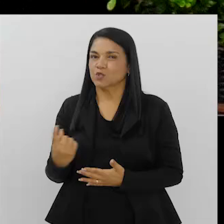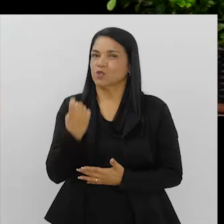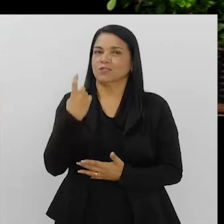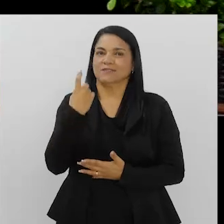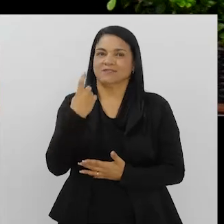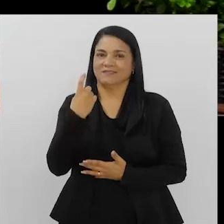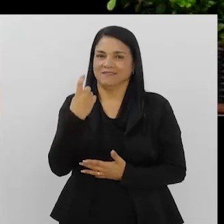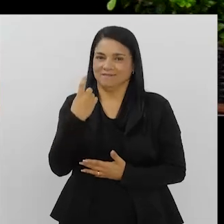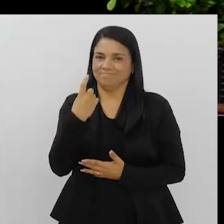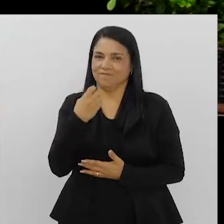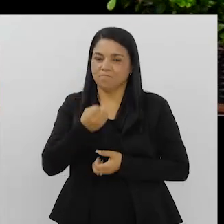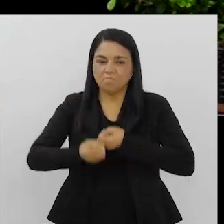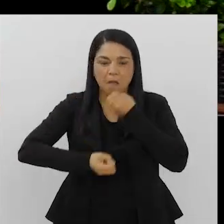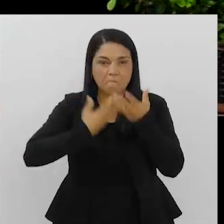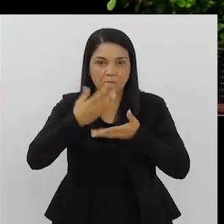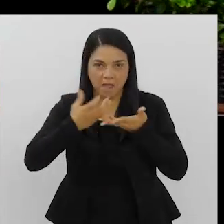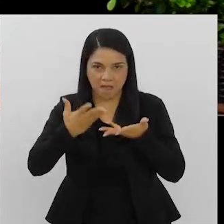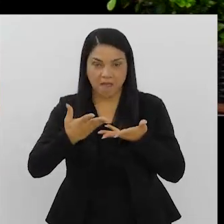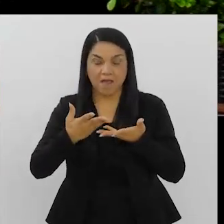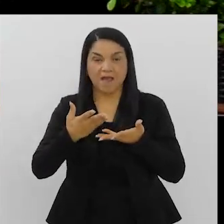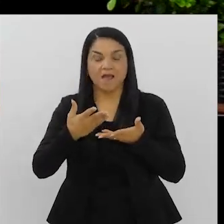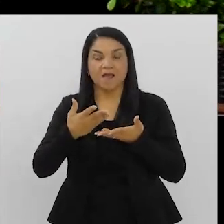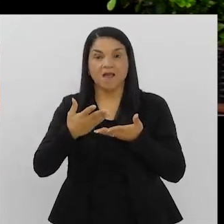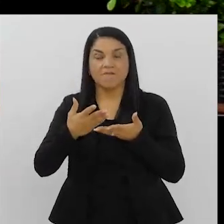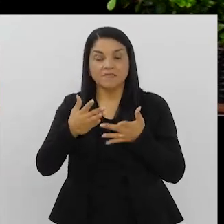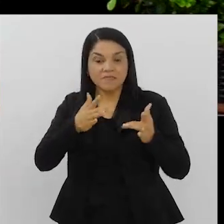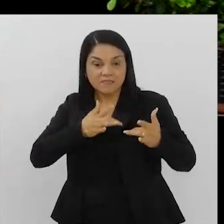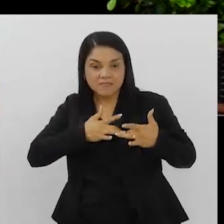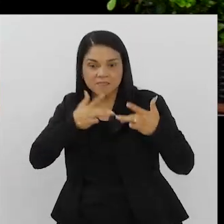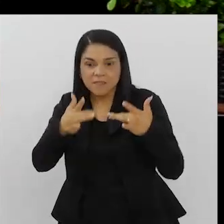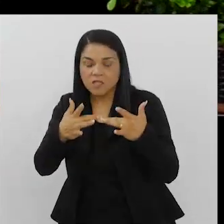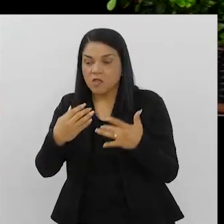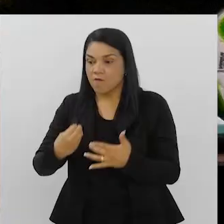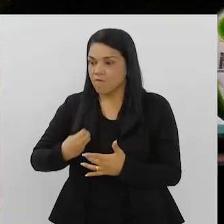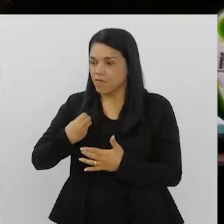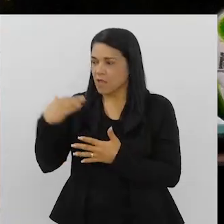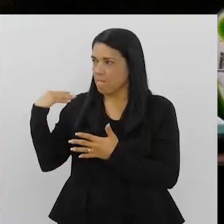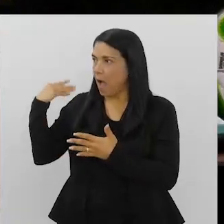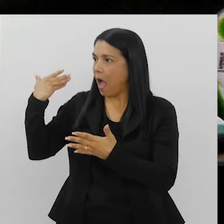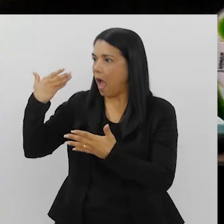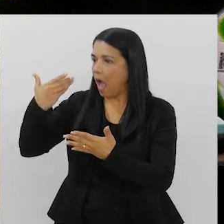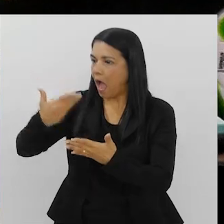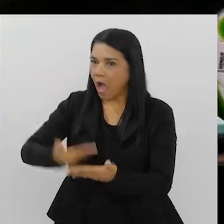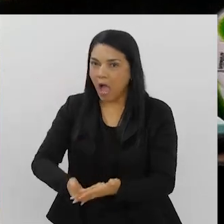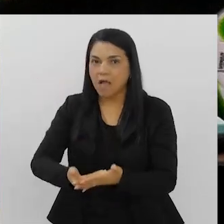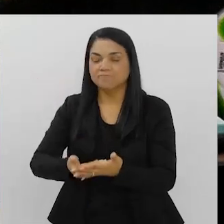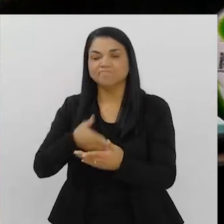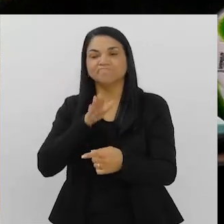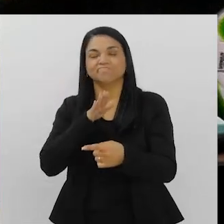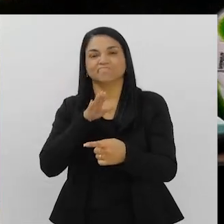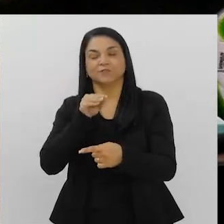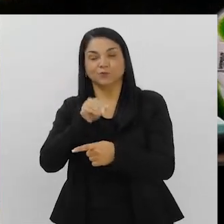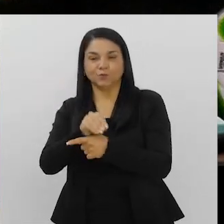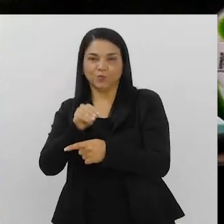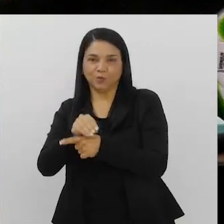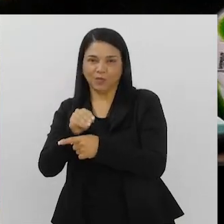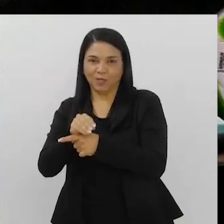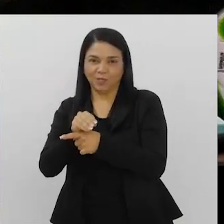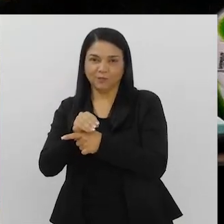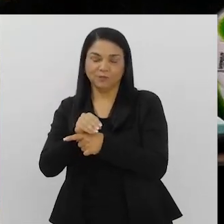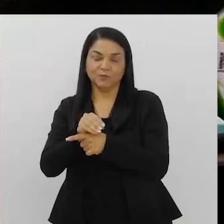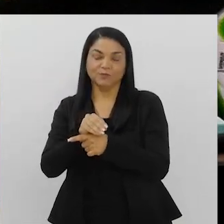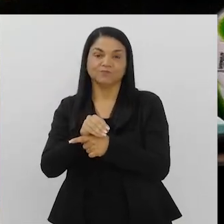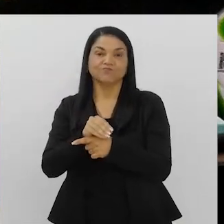só. Muitas das vezes ela dedicou a vida inteira dela em favor do outro, né?